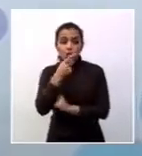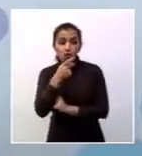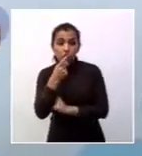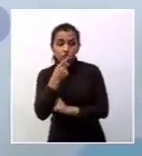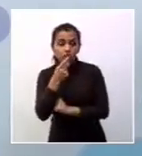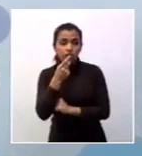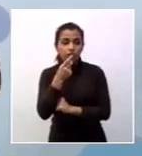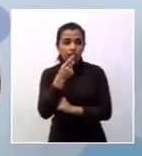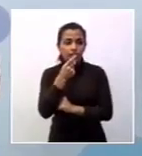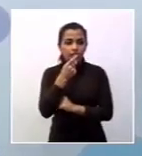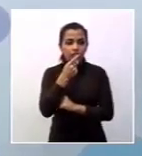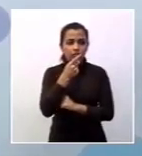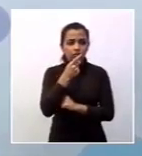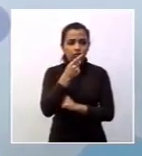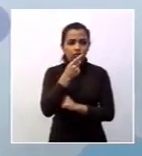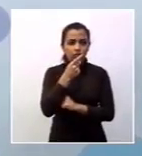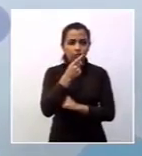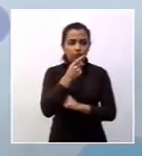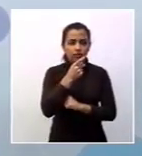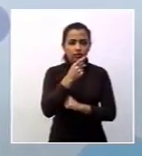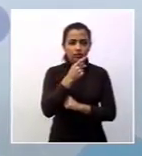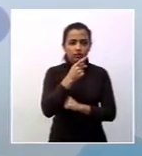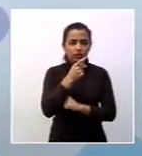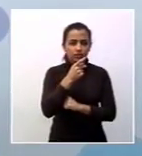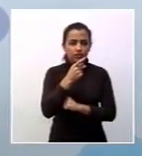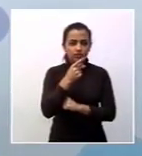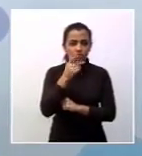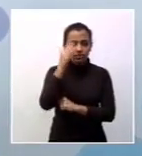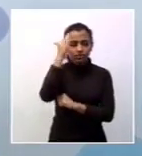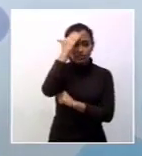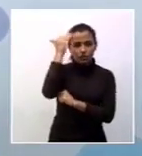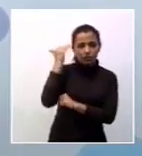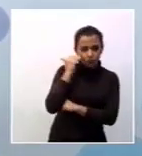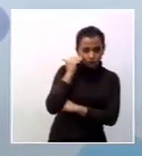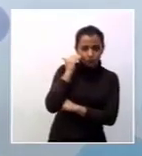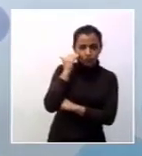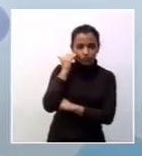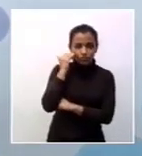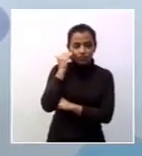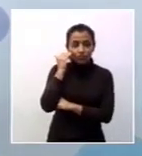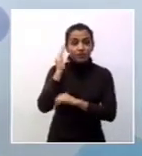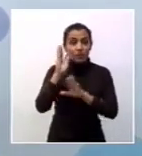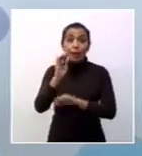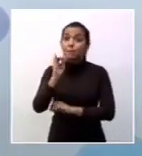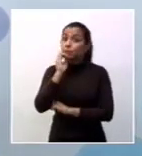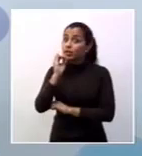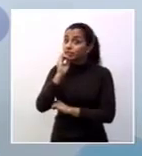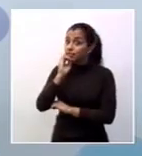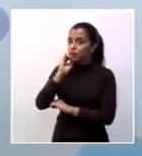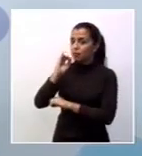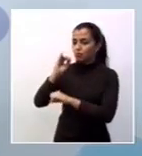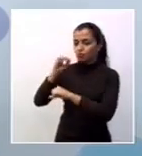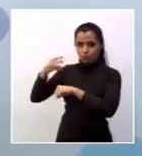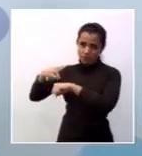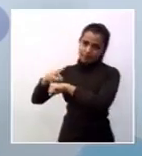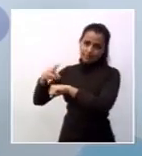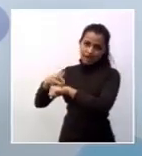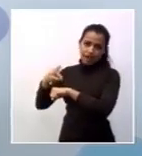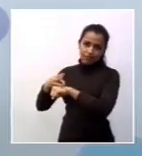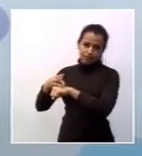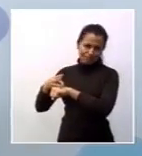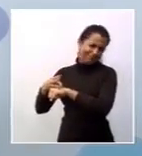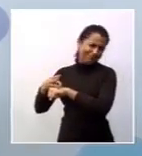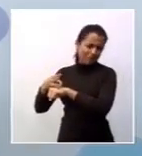saiu até em outros países sobre essa questão da Coreia do Norte. Mas quando você recebe uma informação por WhatsApp, quem checou